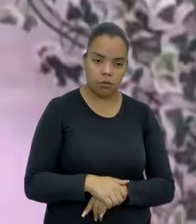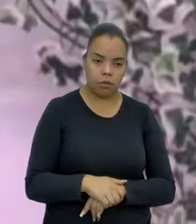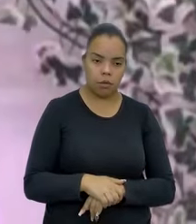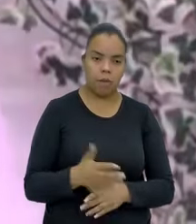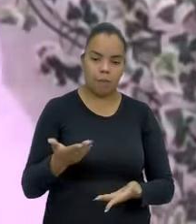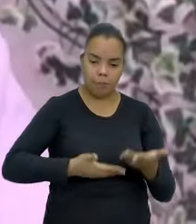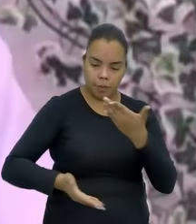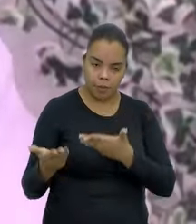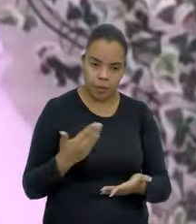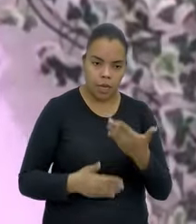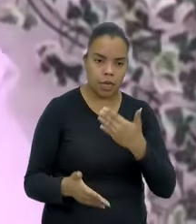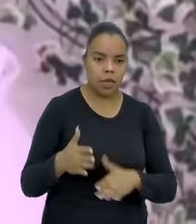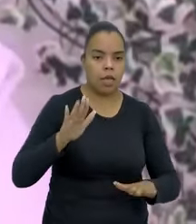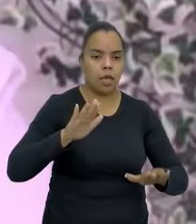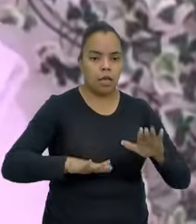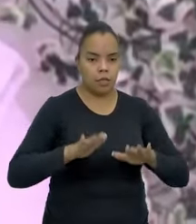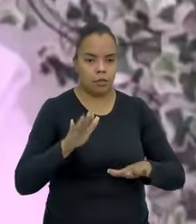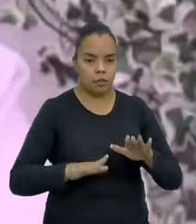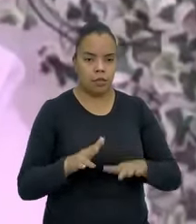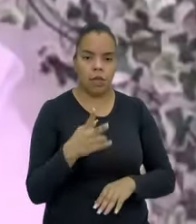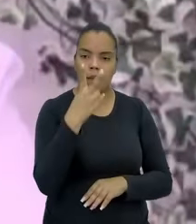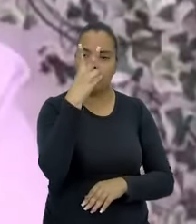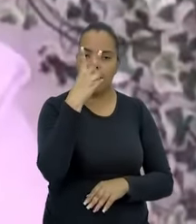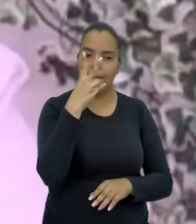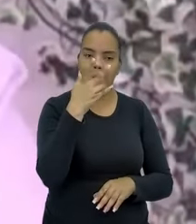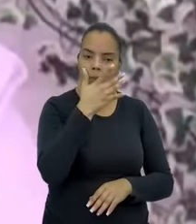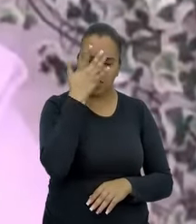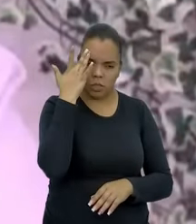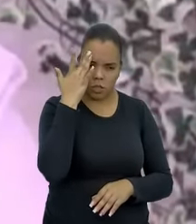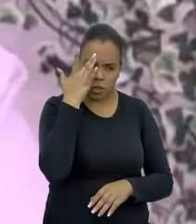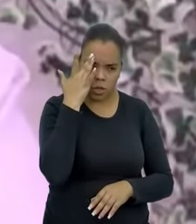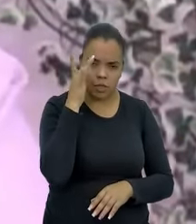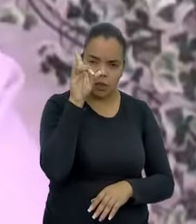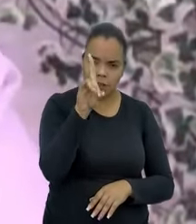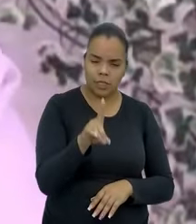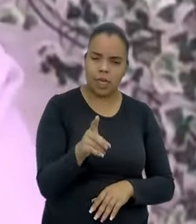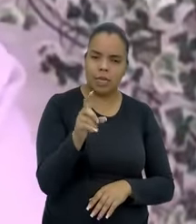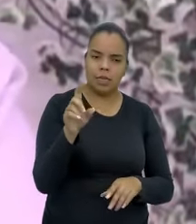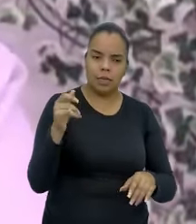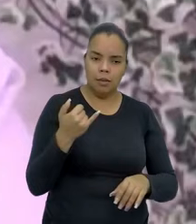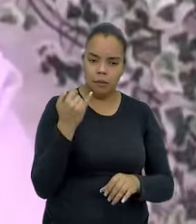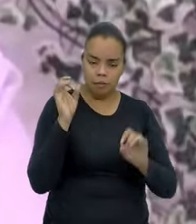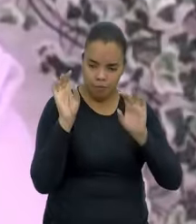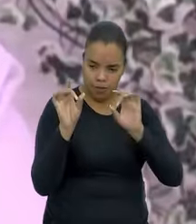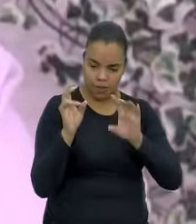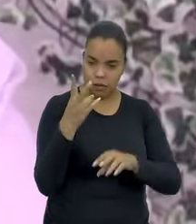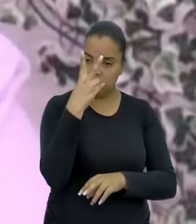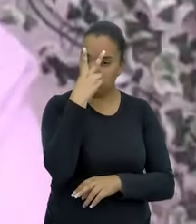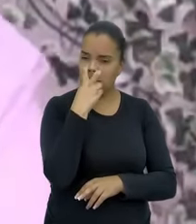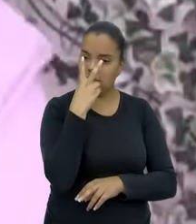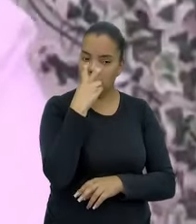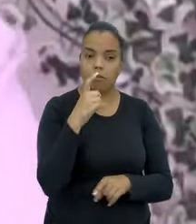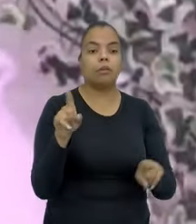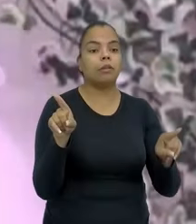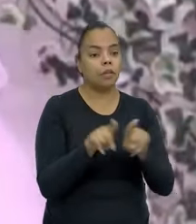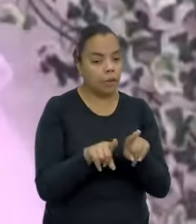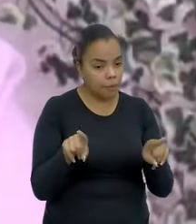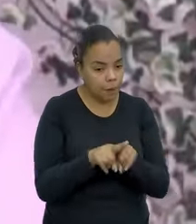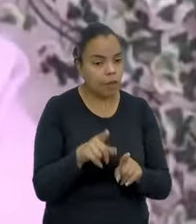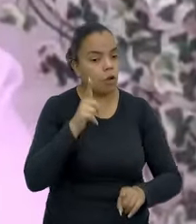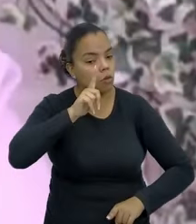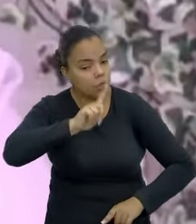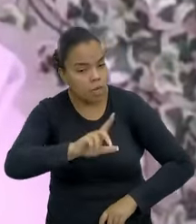necessidades especiais principalmente cegos possam estar executando Então eu tenho um exemplo Fantástico né na